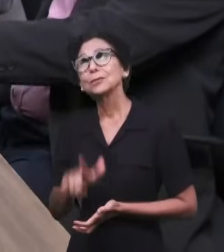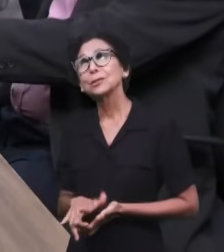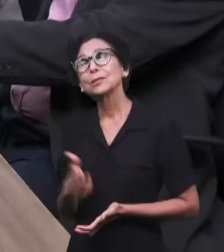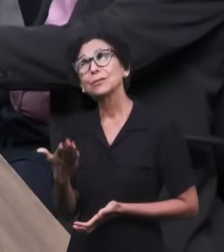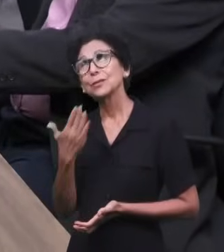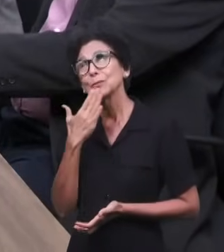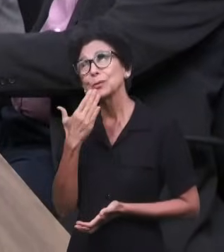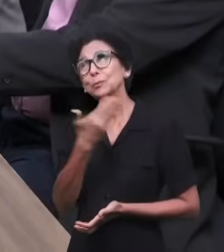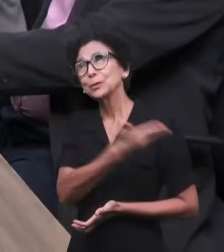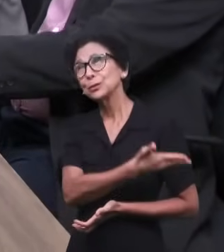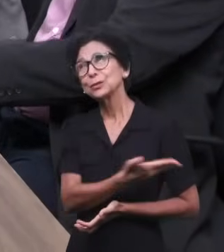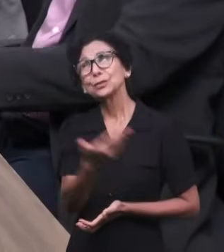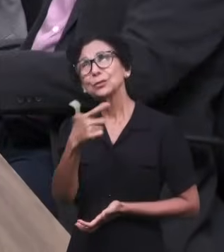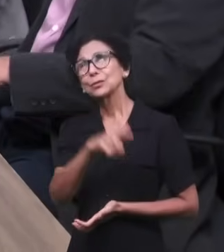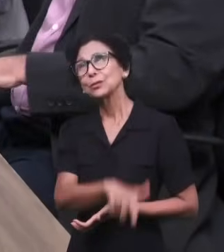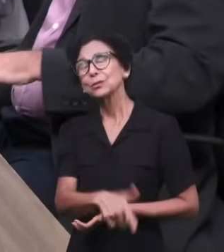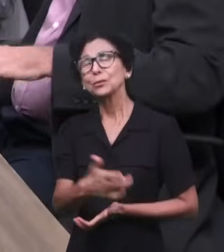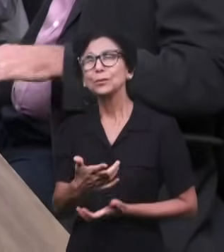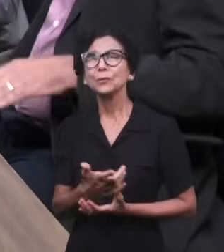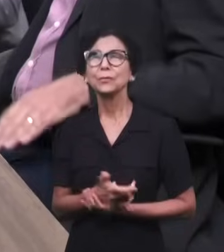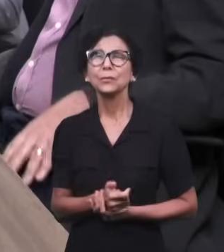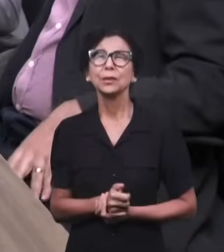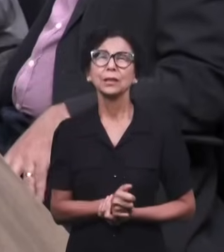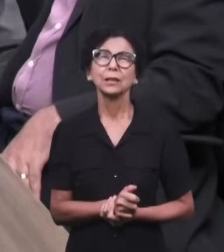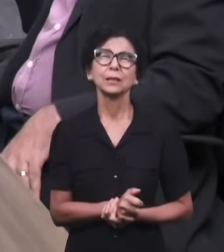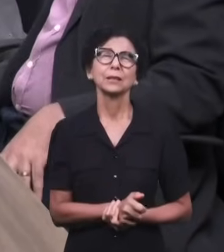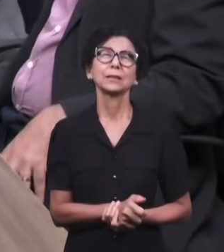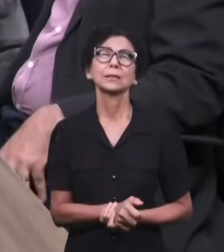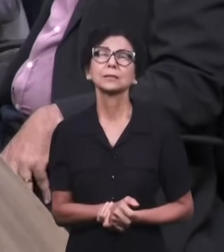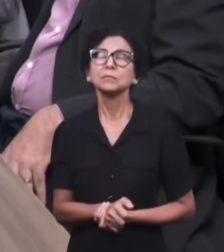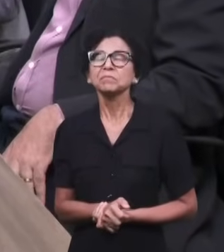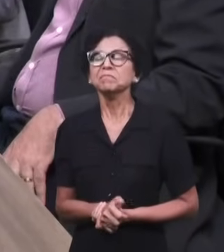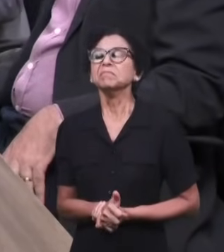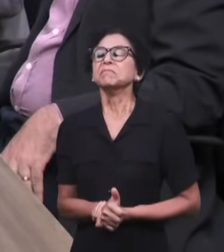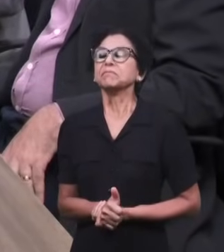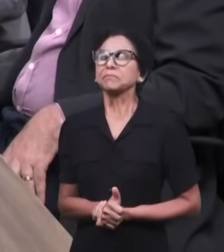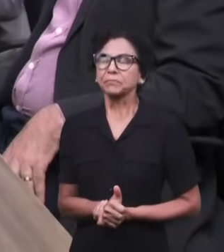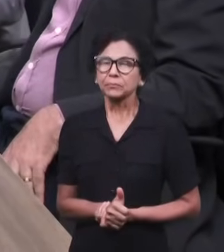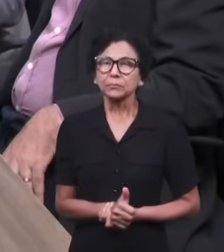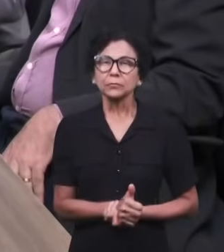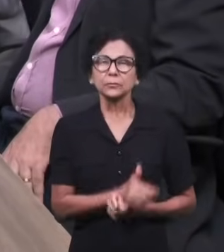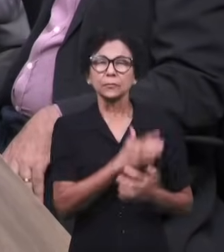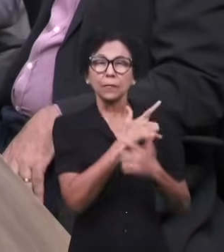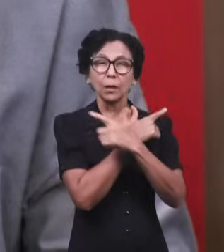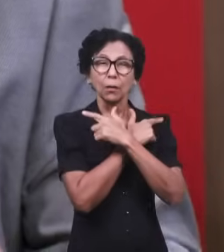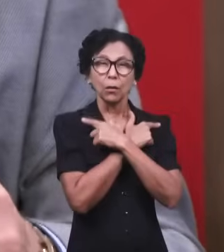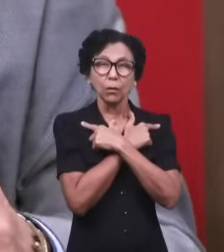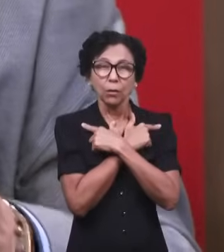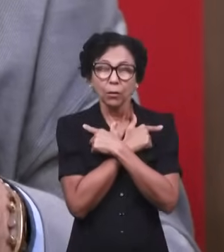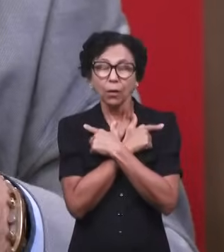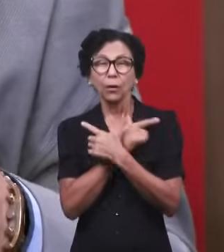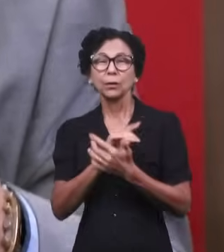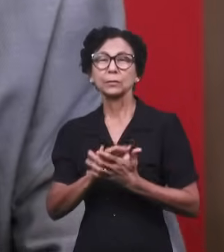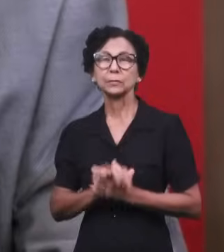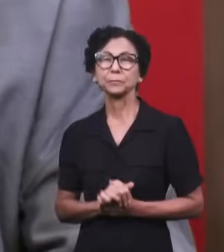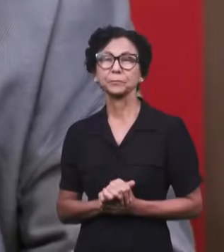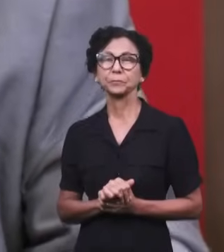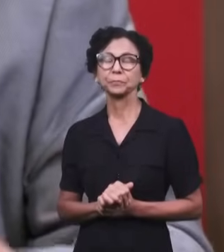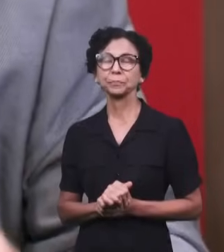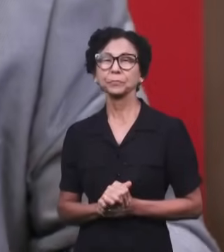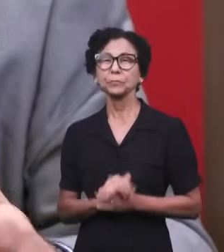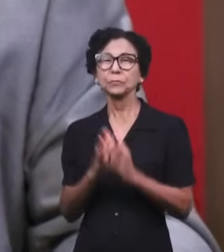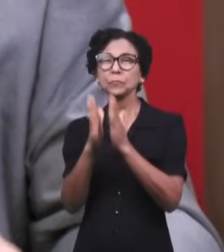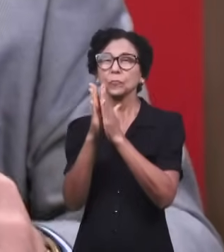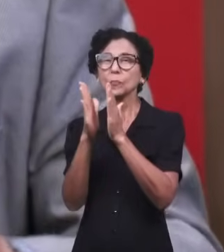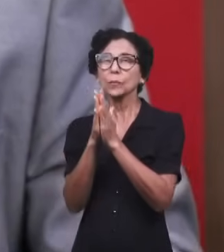eu vou interceder de novo. E o Senhor ouviu todas as intercessões de Ló. Então a pergunta é, quantas vezes você